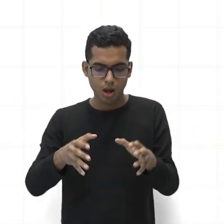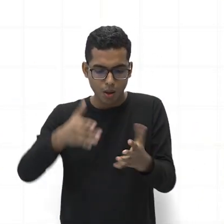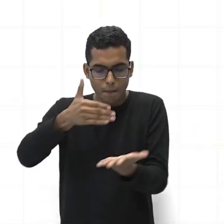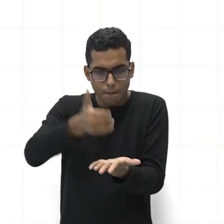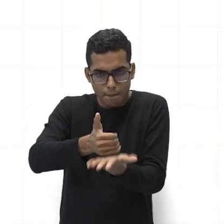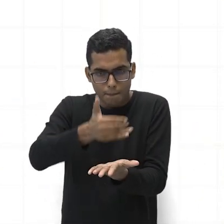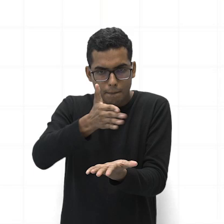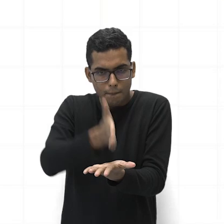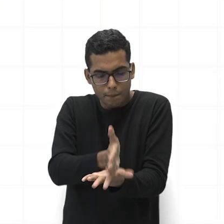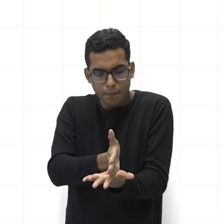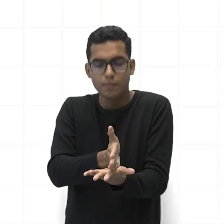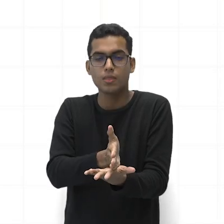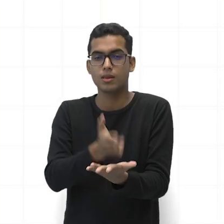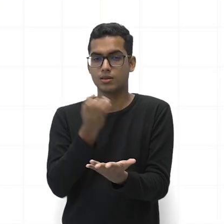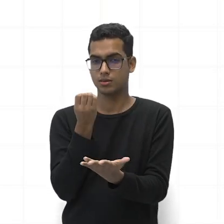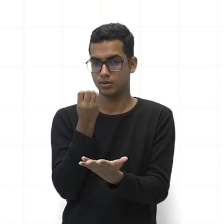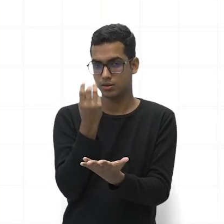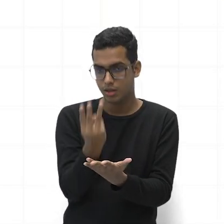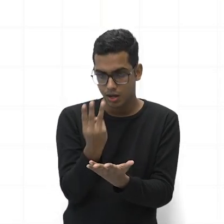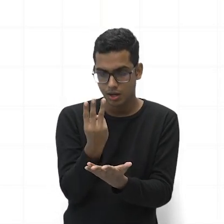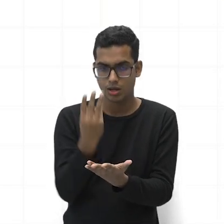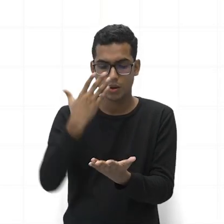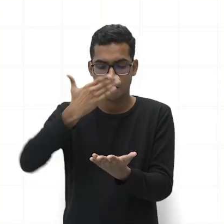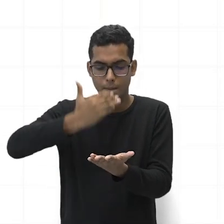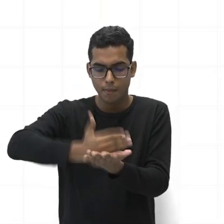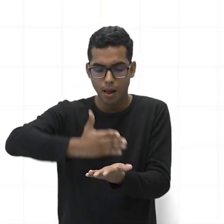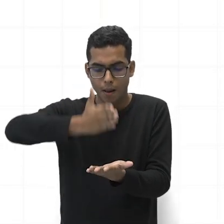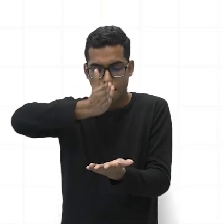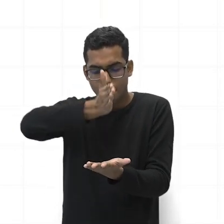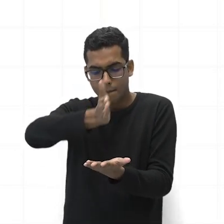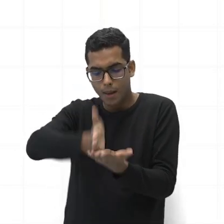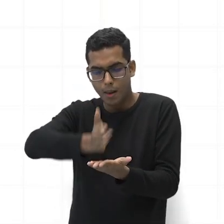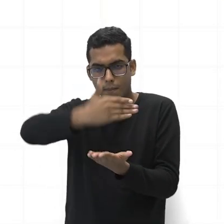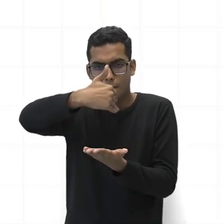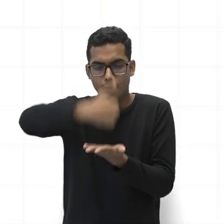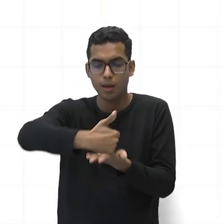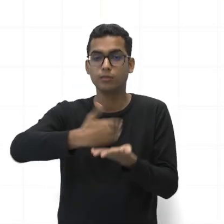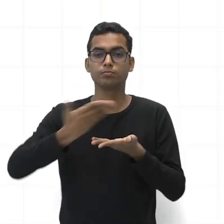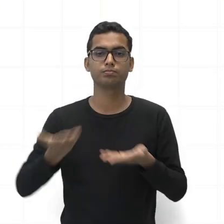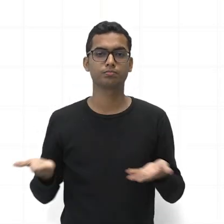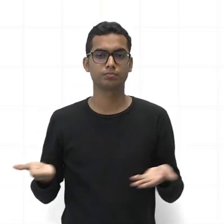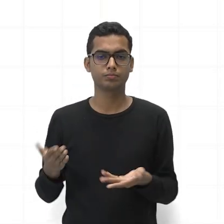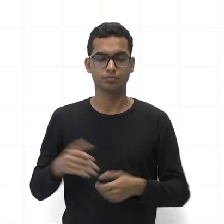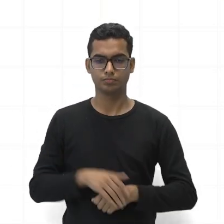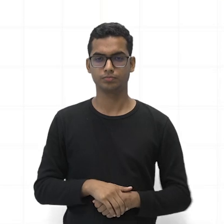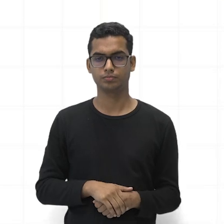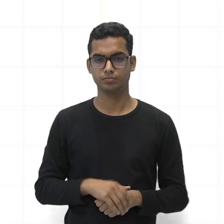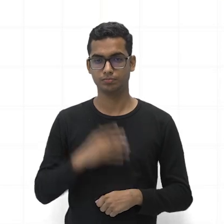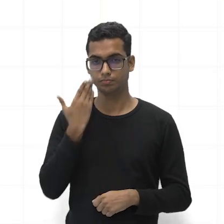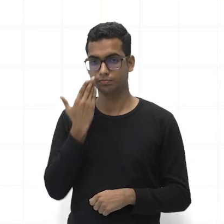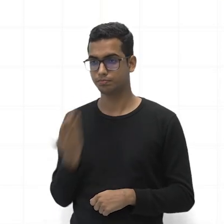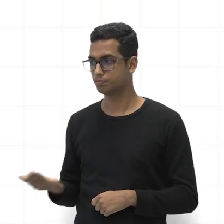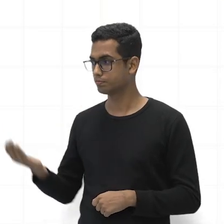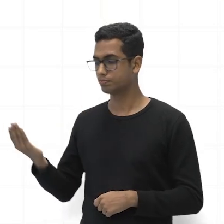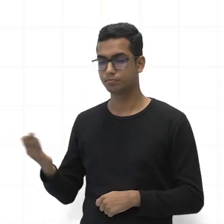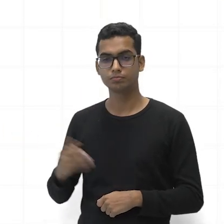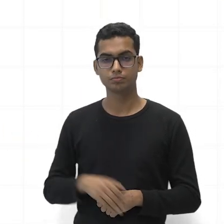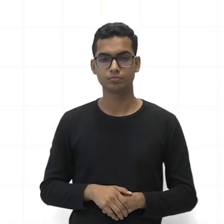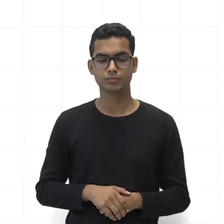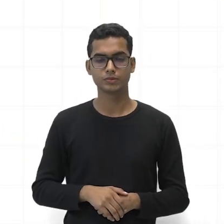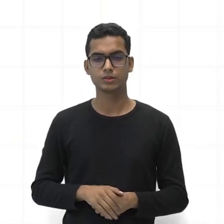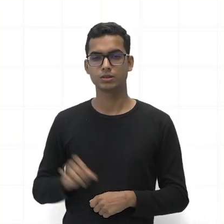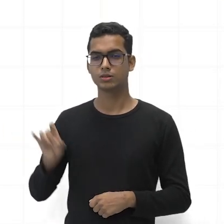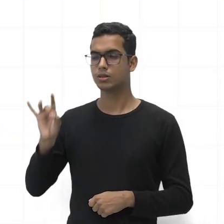em 3 partes. E aí, ó, se está dividido em 3 partes, cada parte representa 1/3, tá